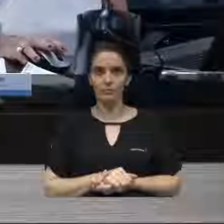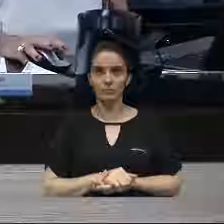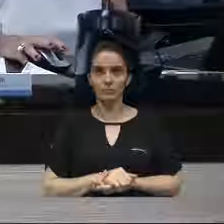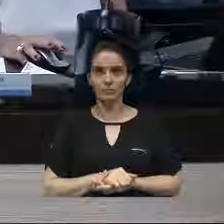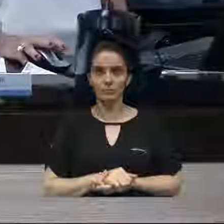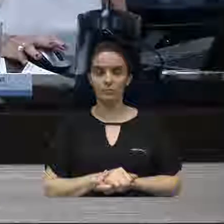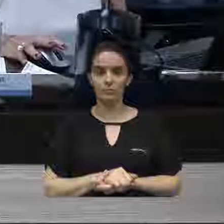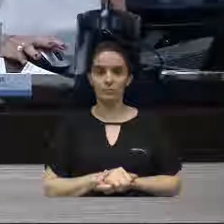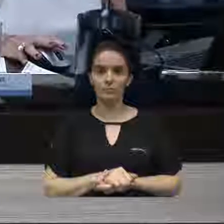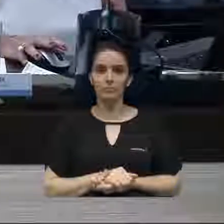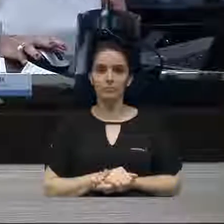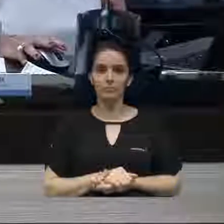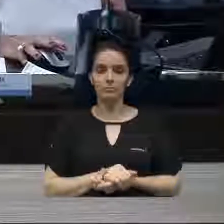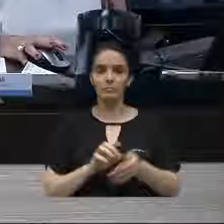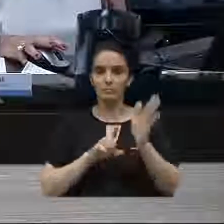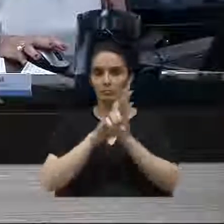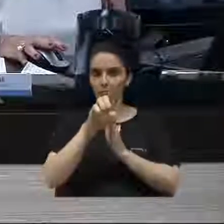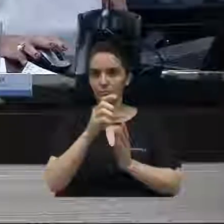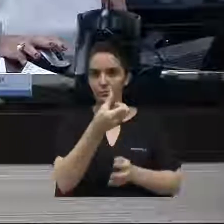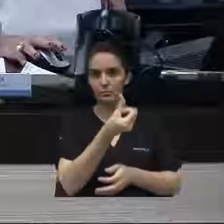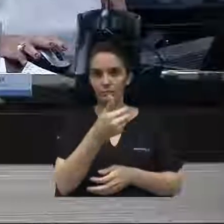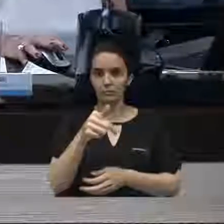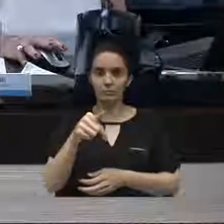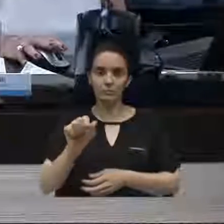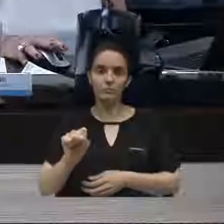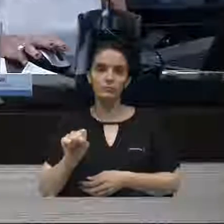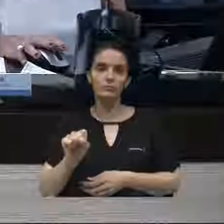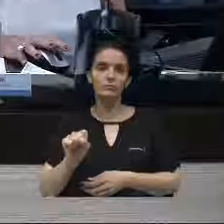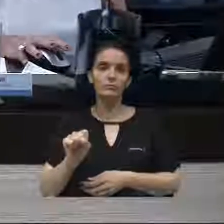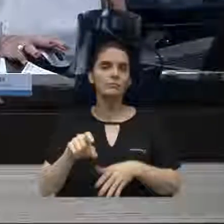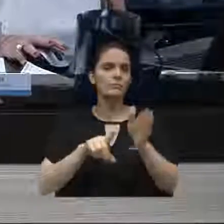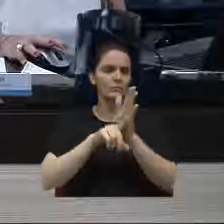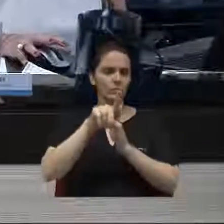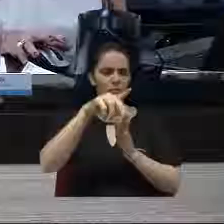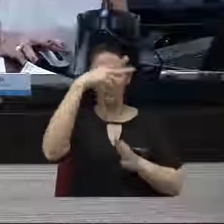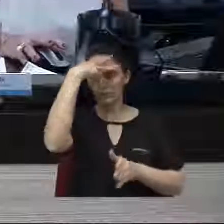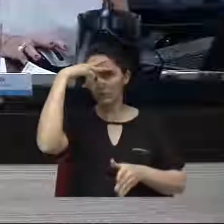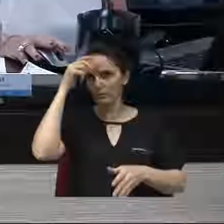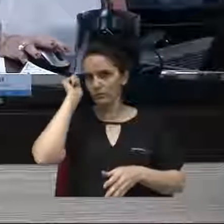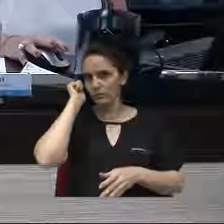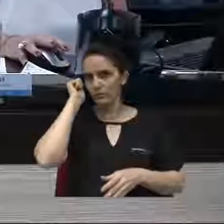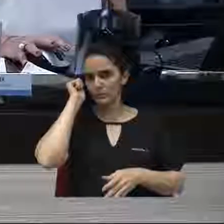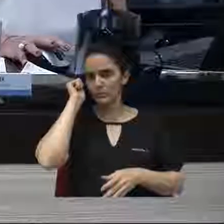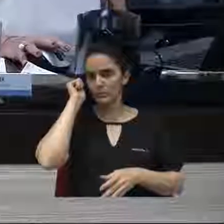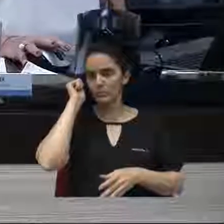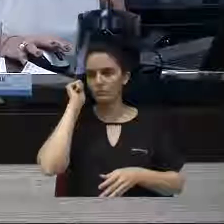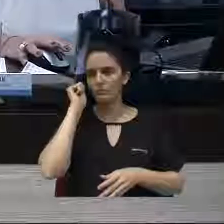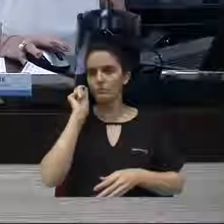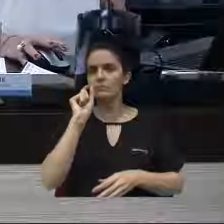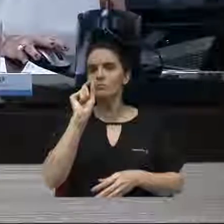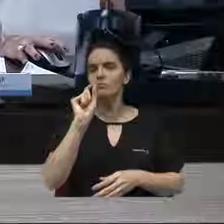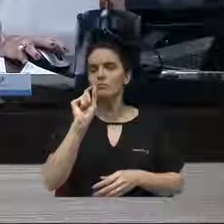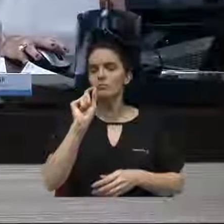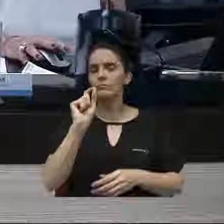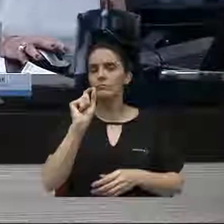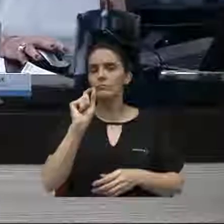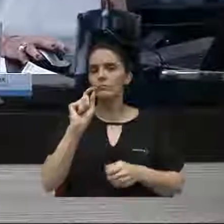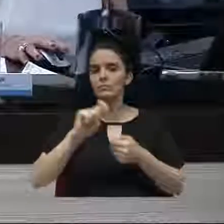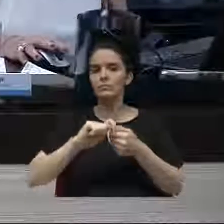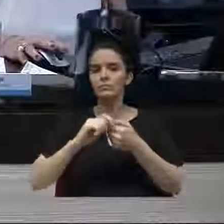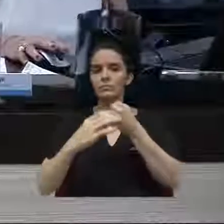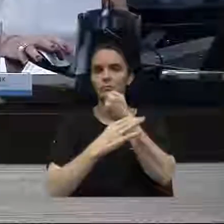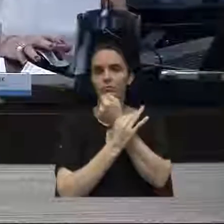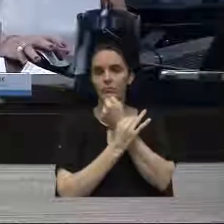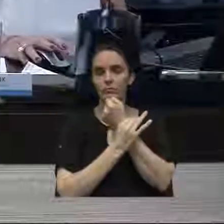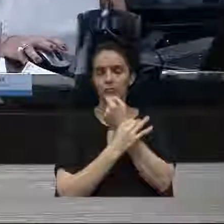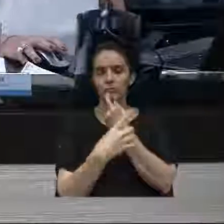determinado pelos líderes. Requerimento 678. Requer informações ao Poder Executivo sobre as medidas de segurança na rodoviária.